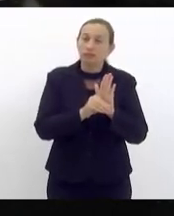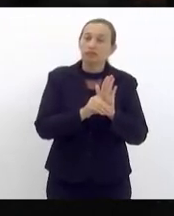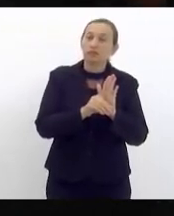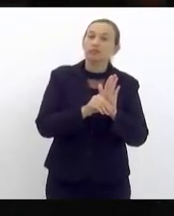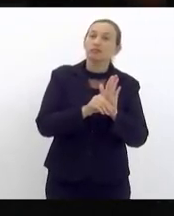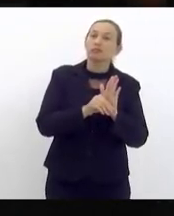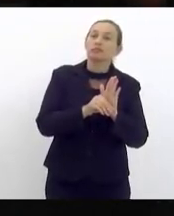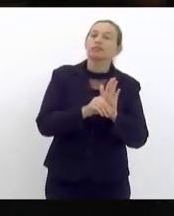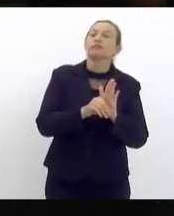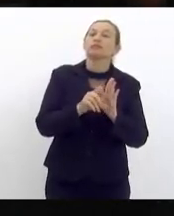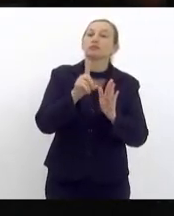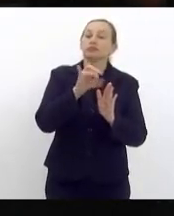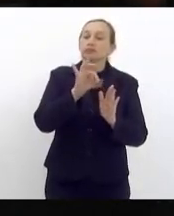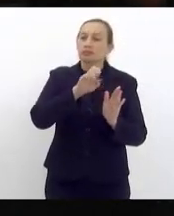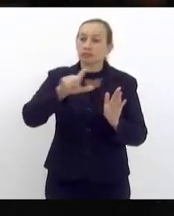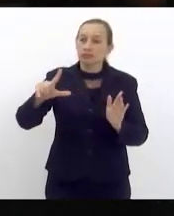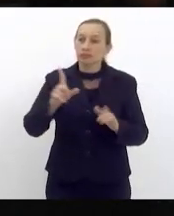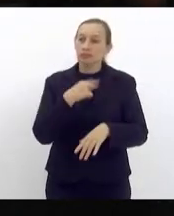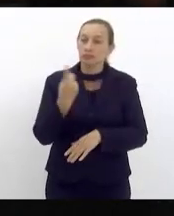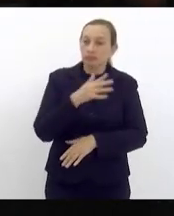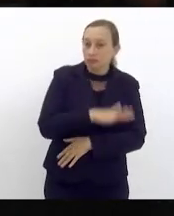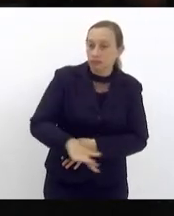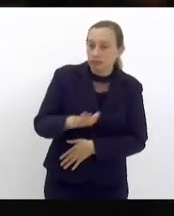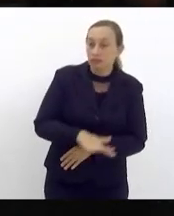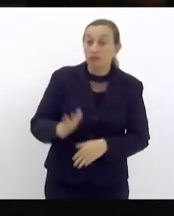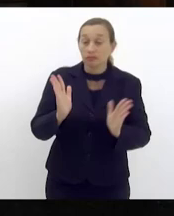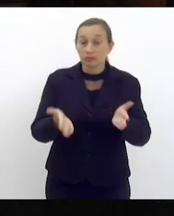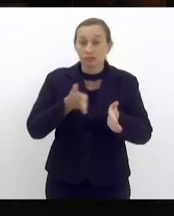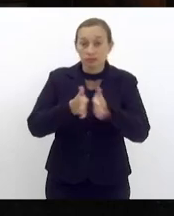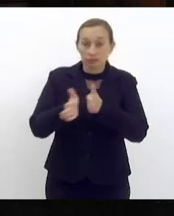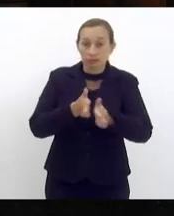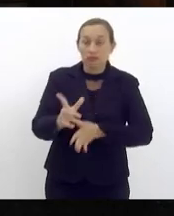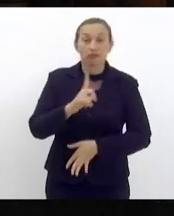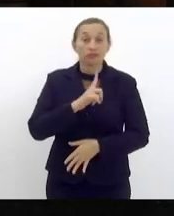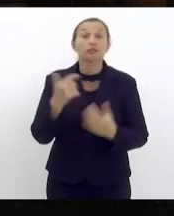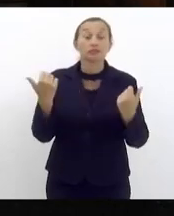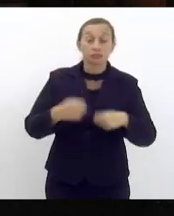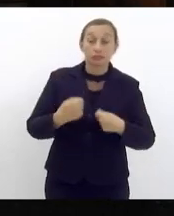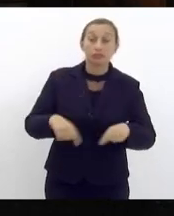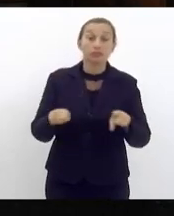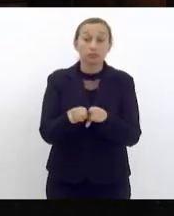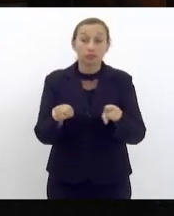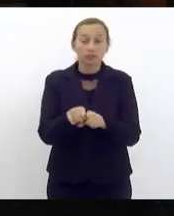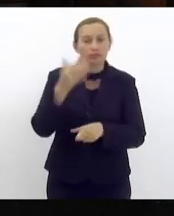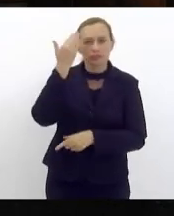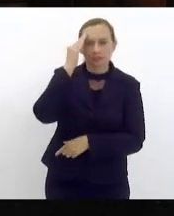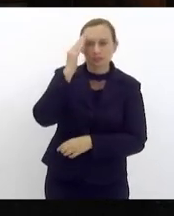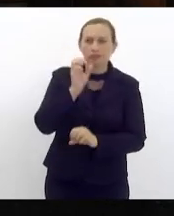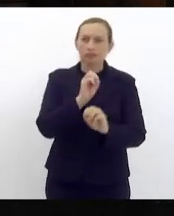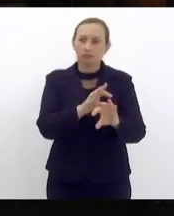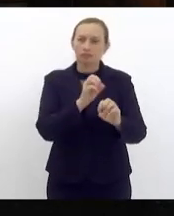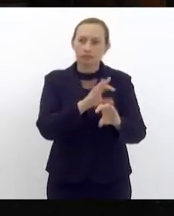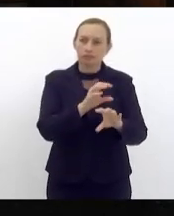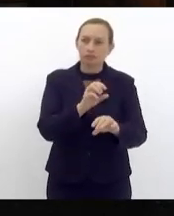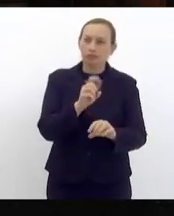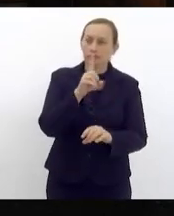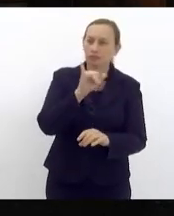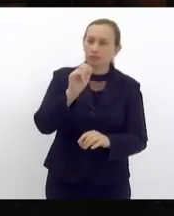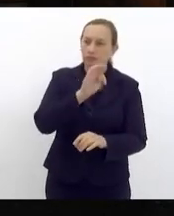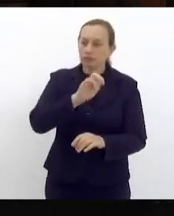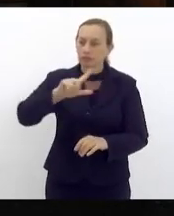nossas crianças e adolescentes hoje têm acesso é preciso também entender que educação digital não é